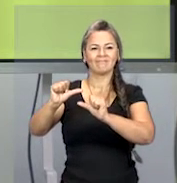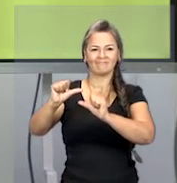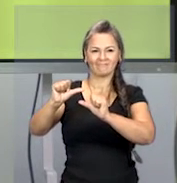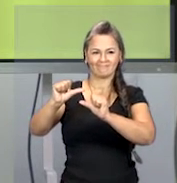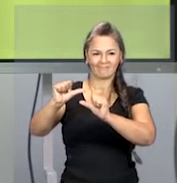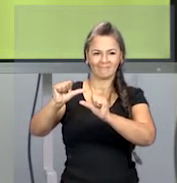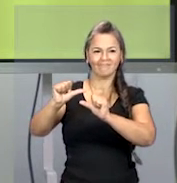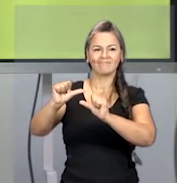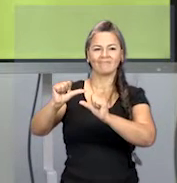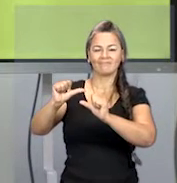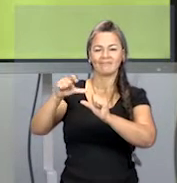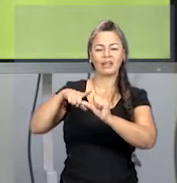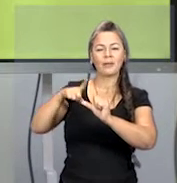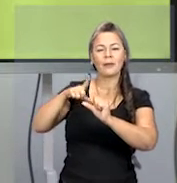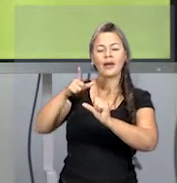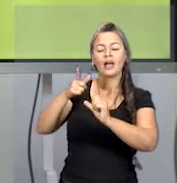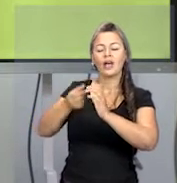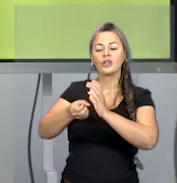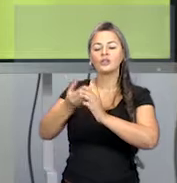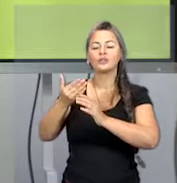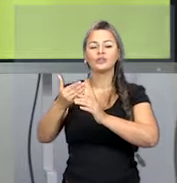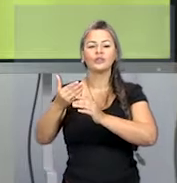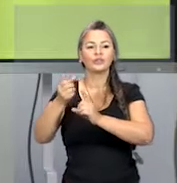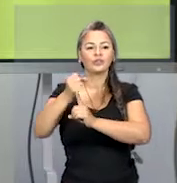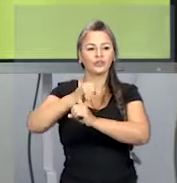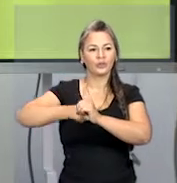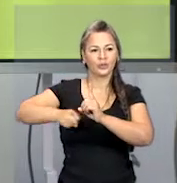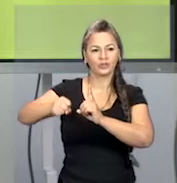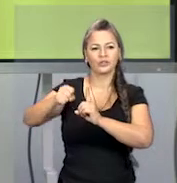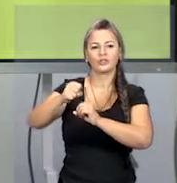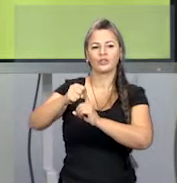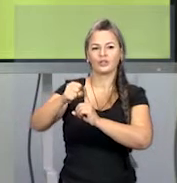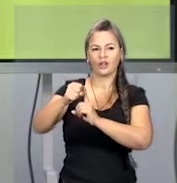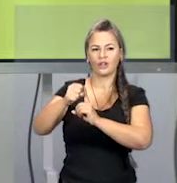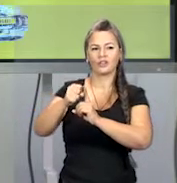conflitos sociais que começaram a surgir nesse momento também.